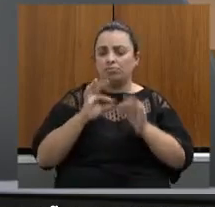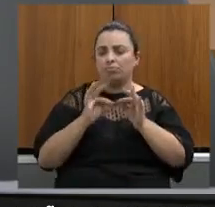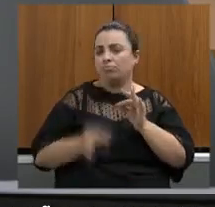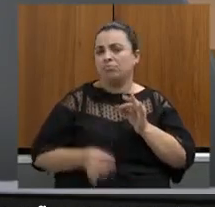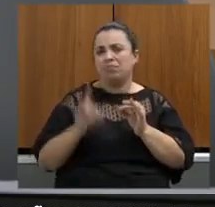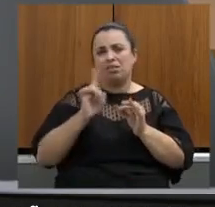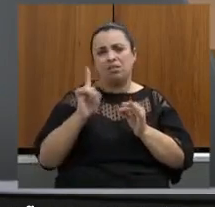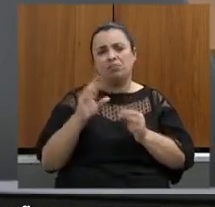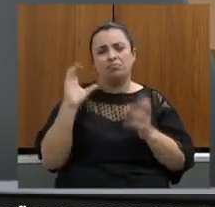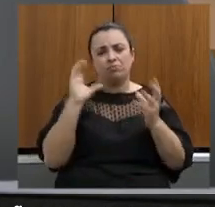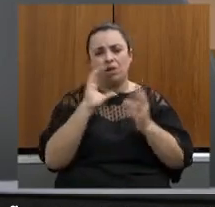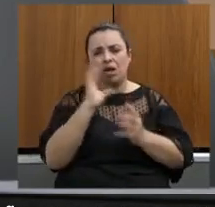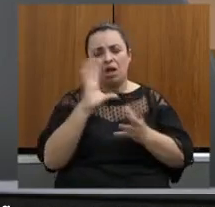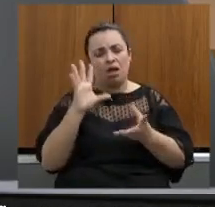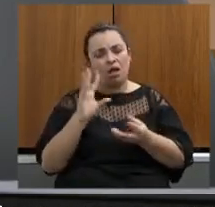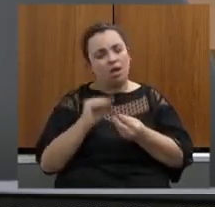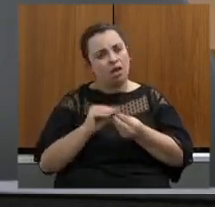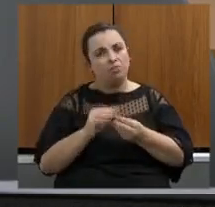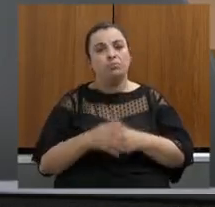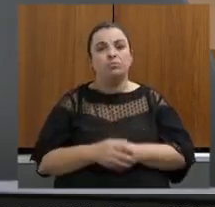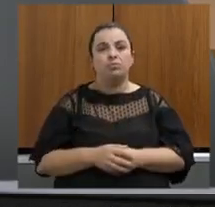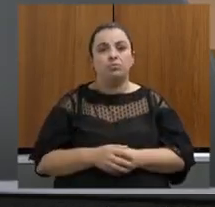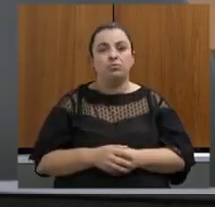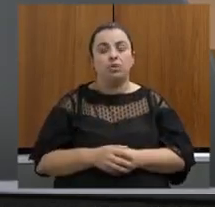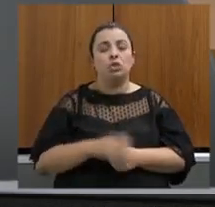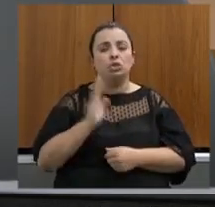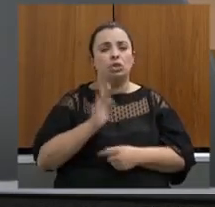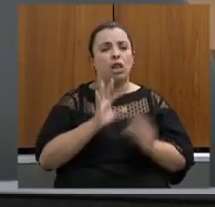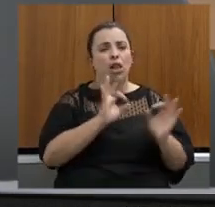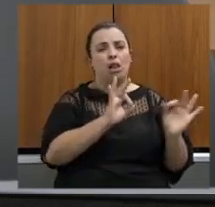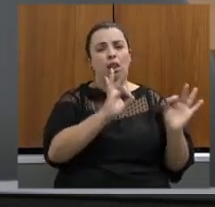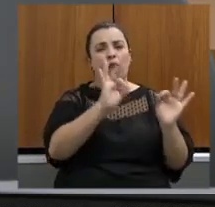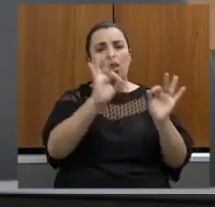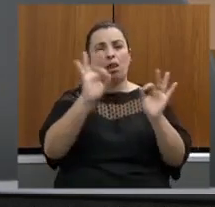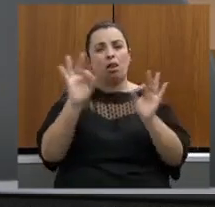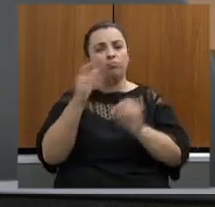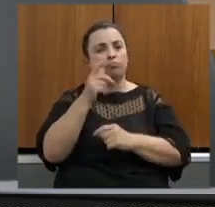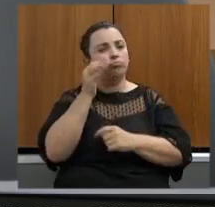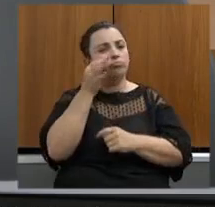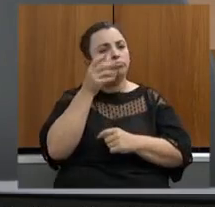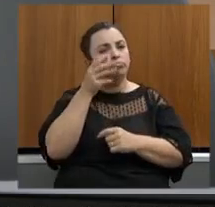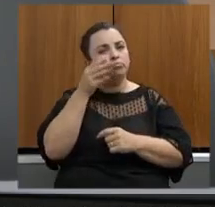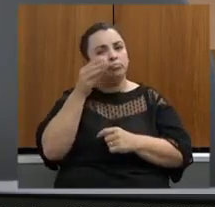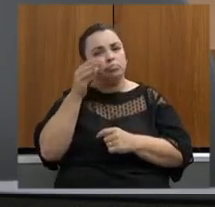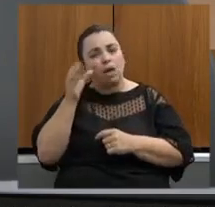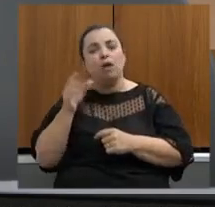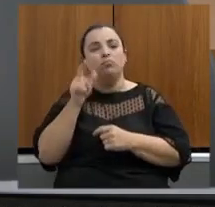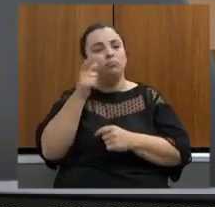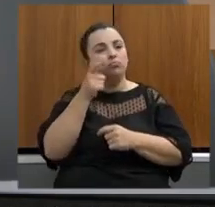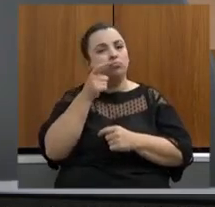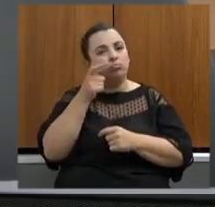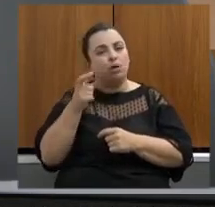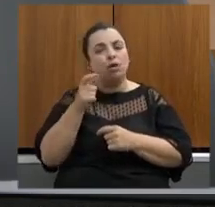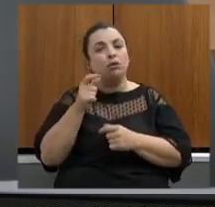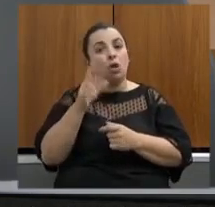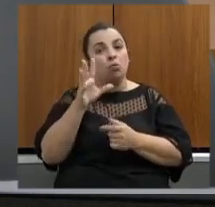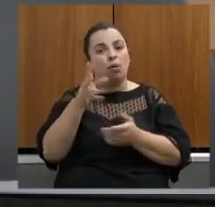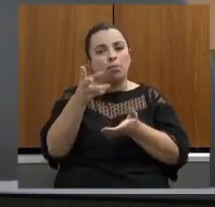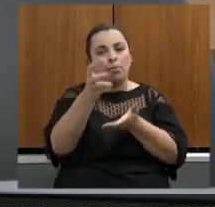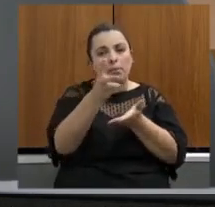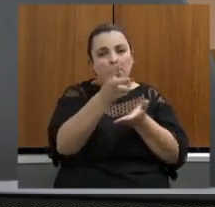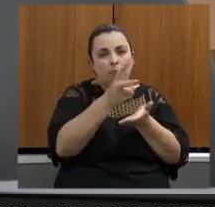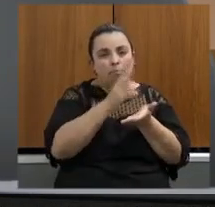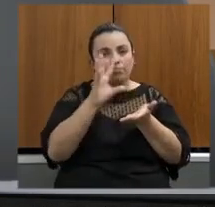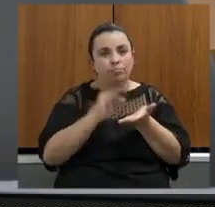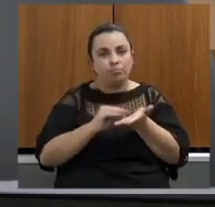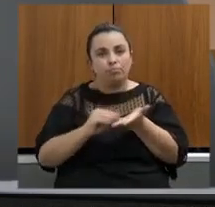rápido depois de ouvir tudo isso aqui eu anotei alguns pontos muito rápidos né que o governo